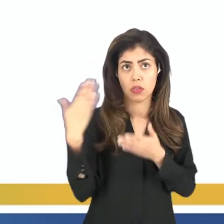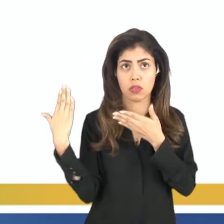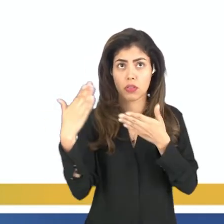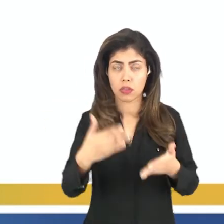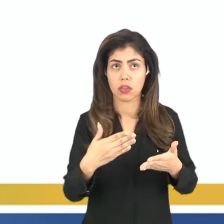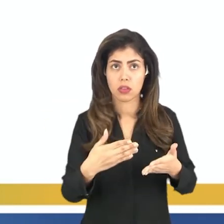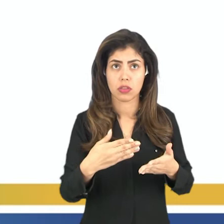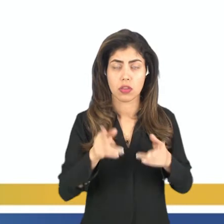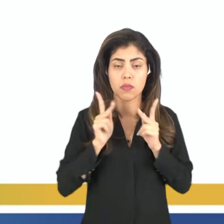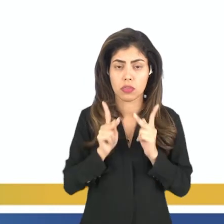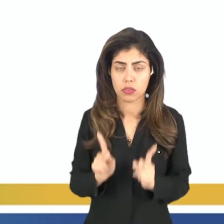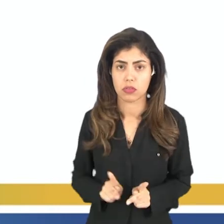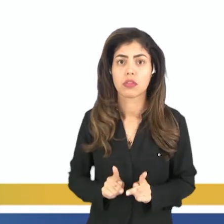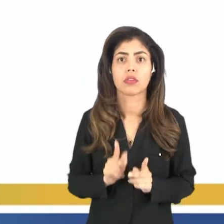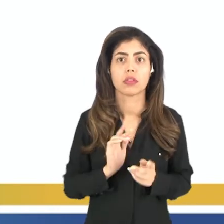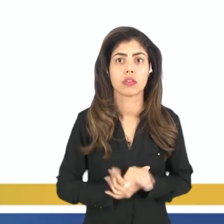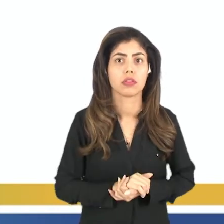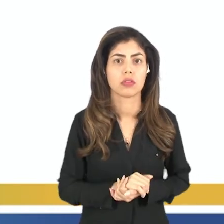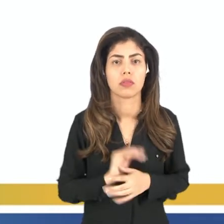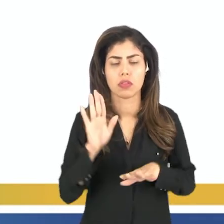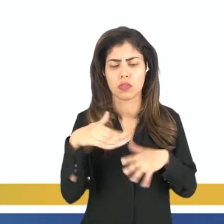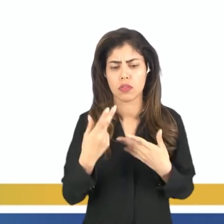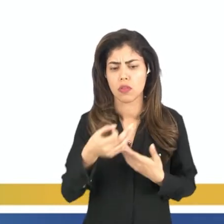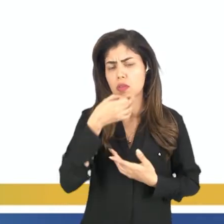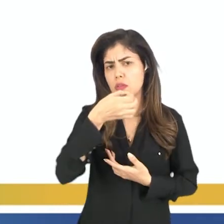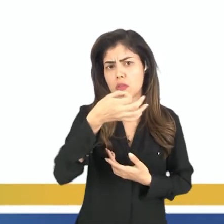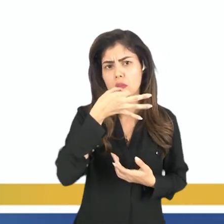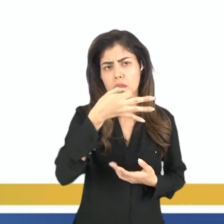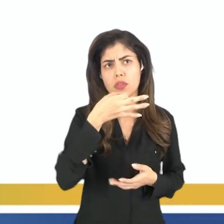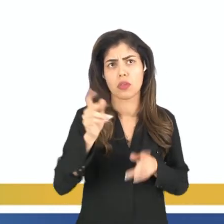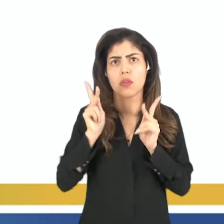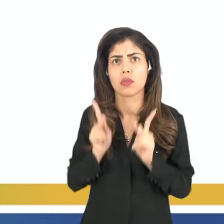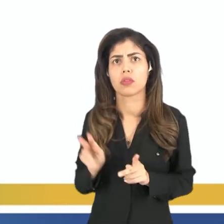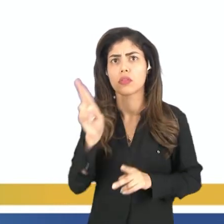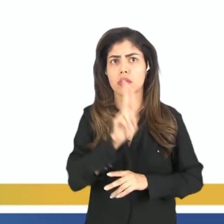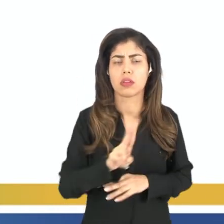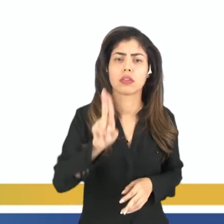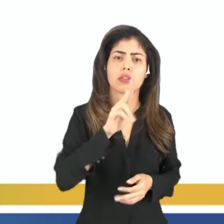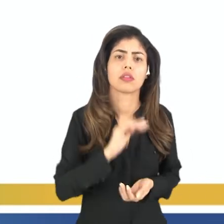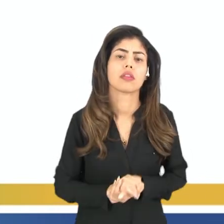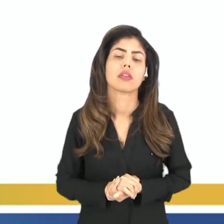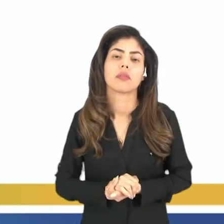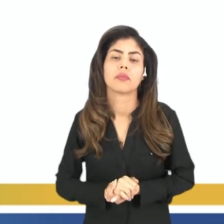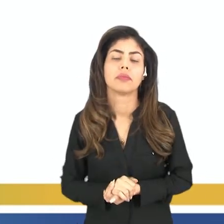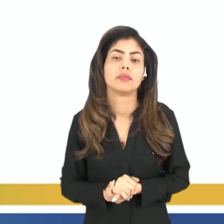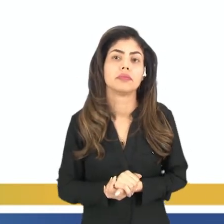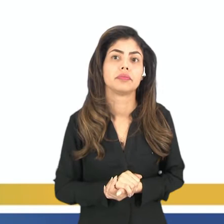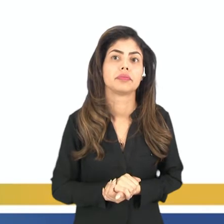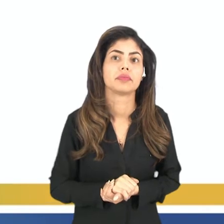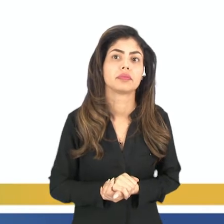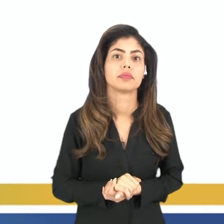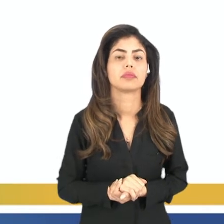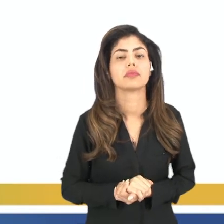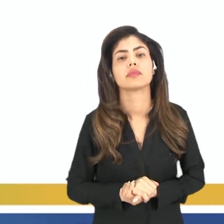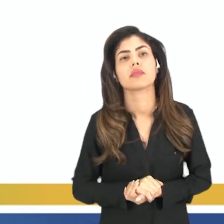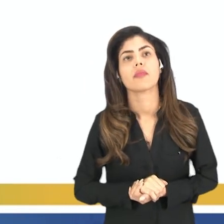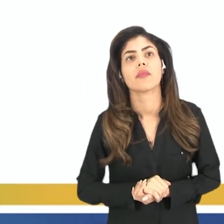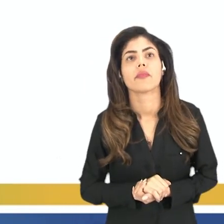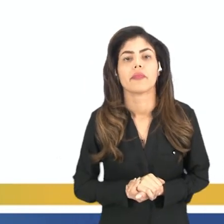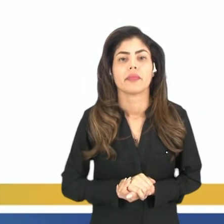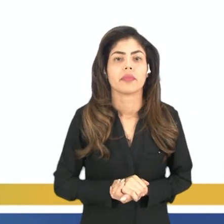central que fundamenta sua posição? Né? Qual foi o argumento utilizado no texto aí que defende essa tese levantada pelo